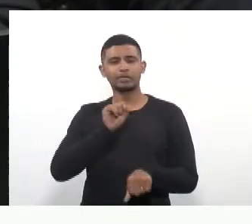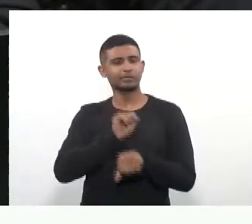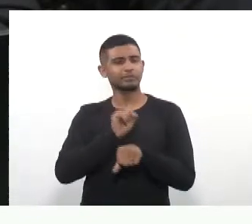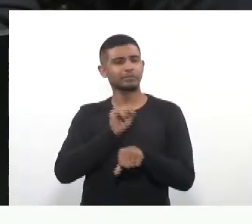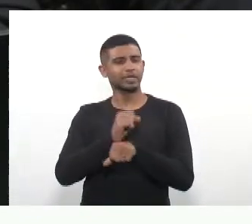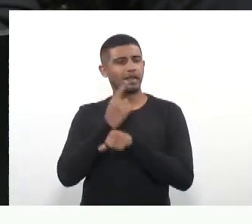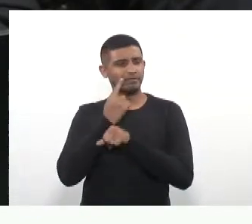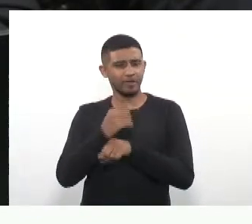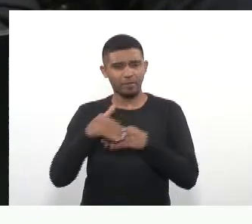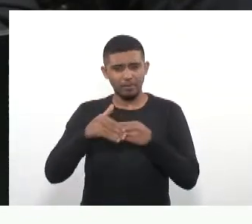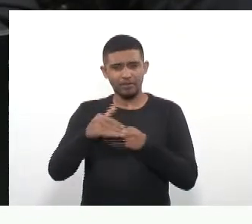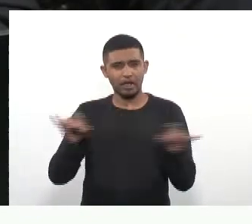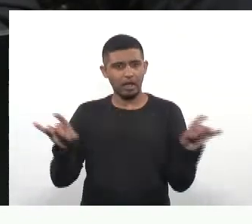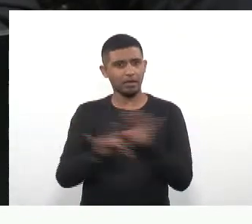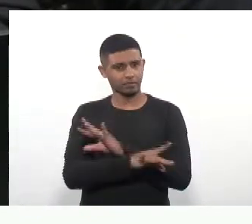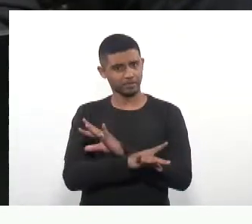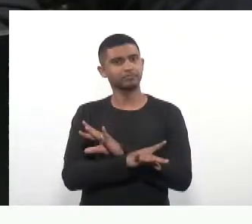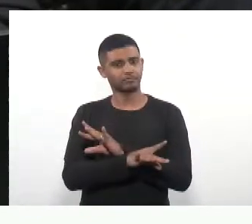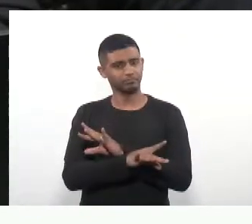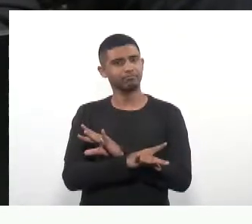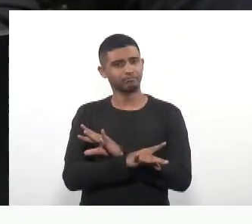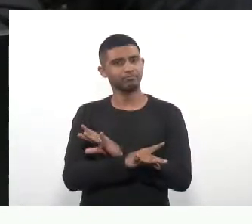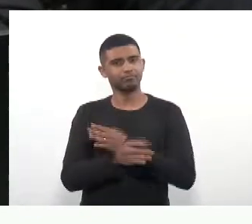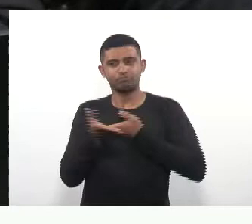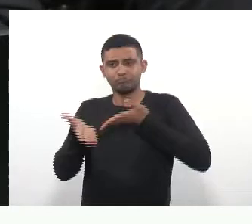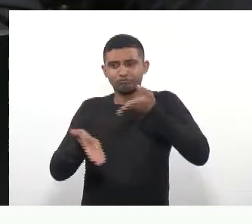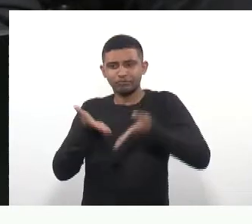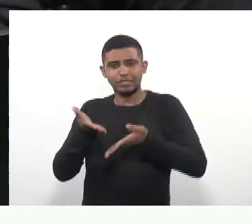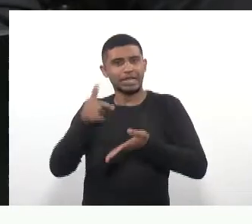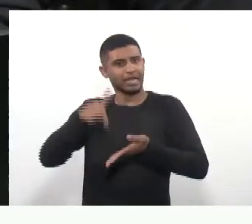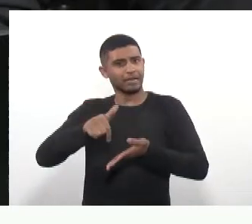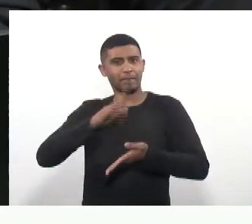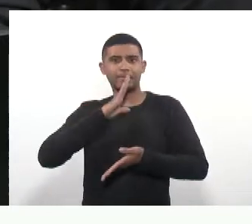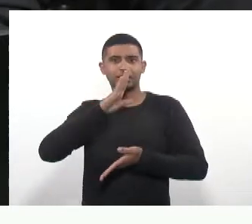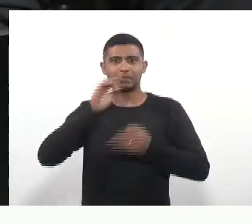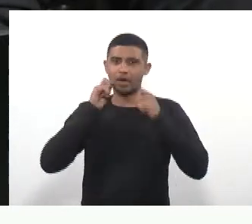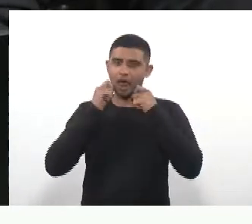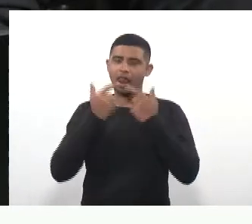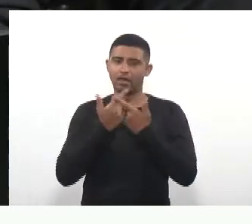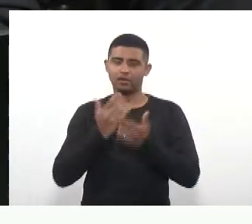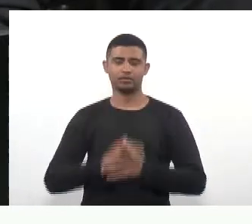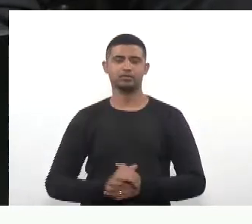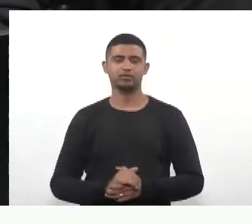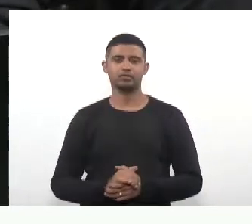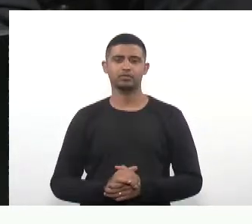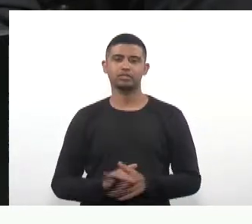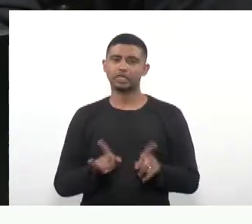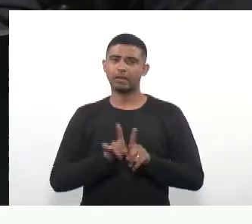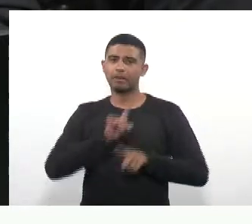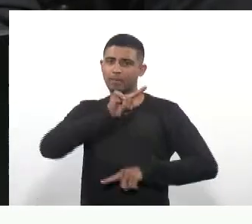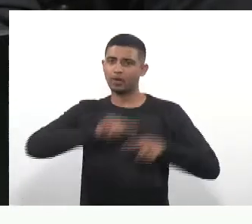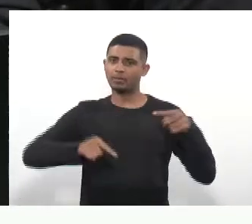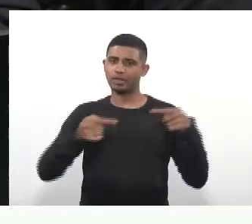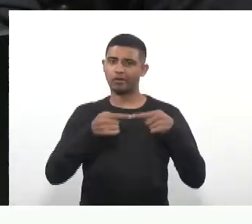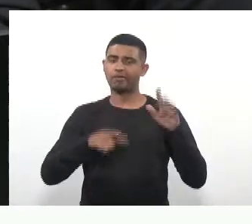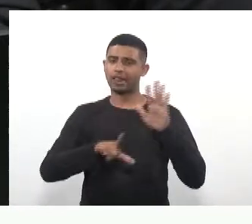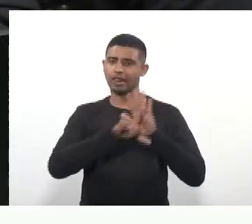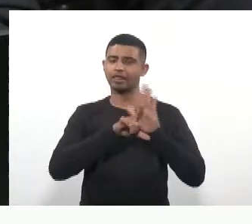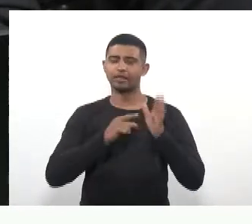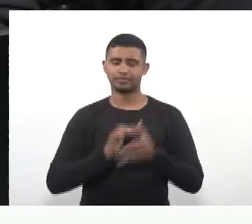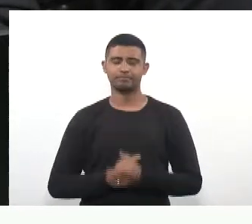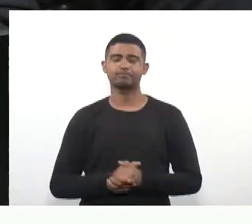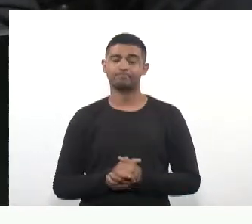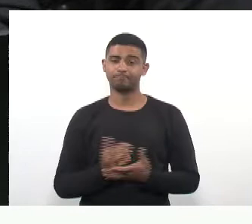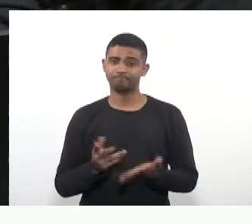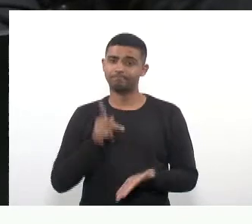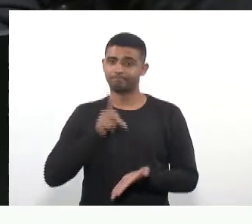por concluído, atendendo exatamente os anseios dessa casa quanto a essa proibição, entendeu?